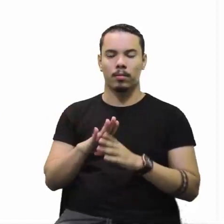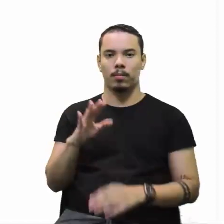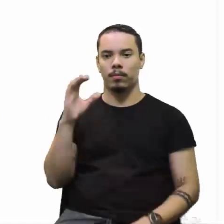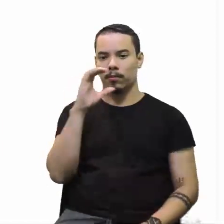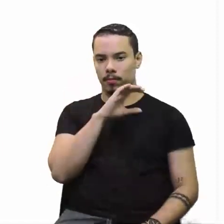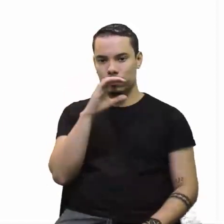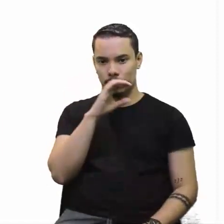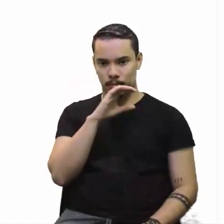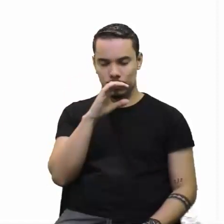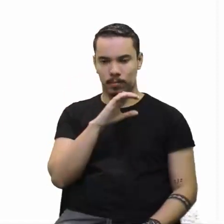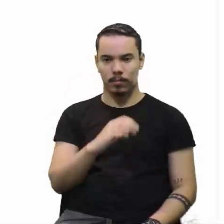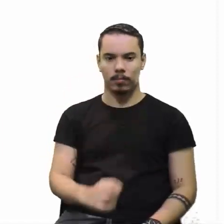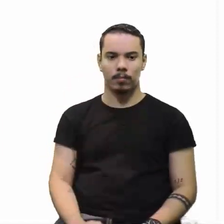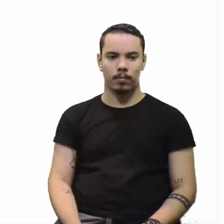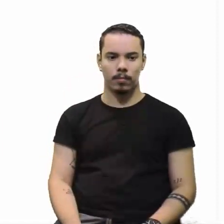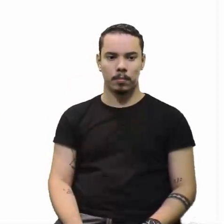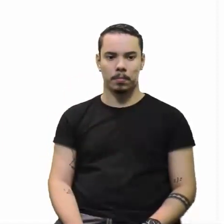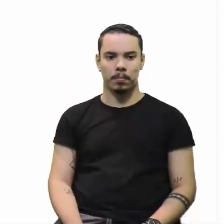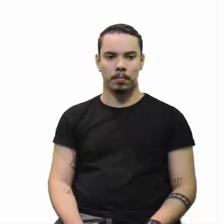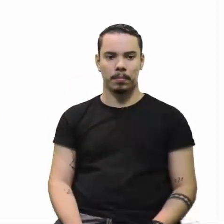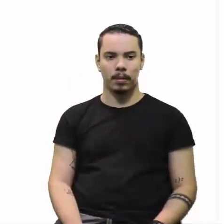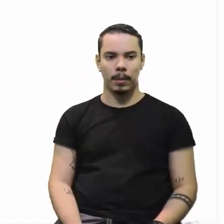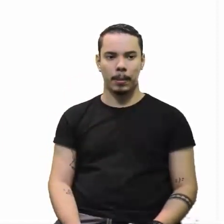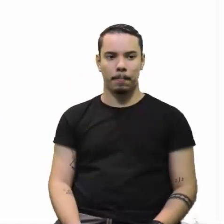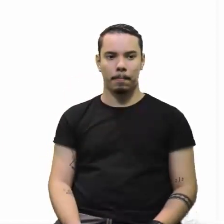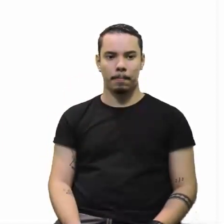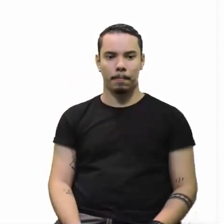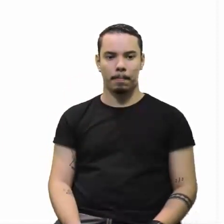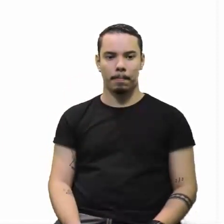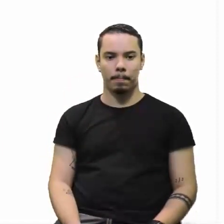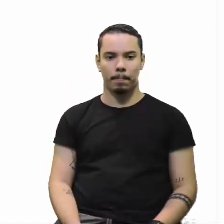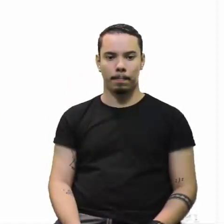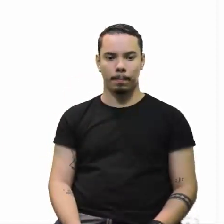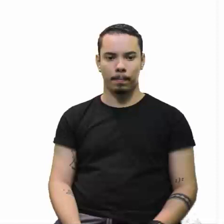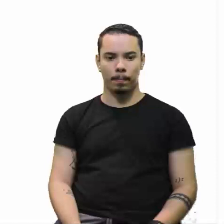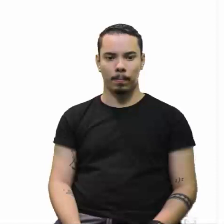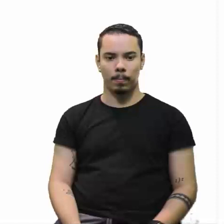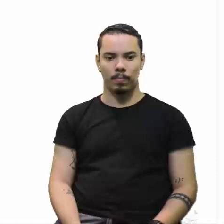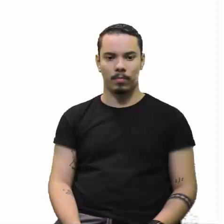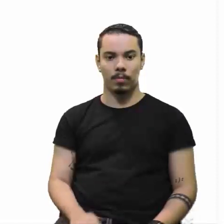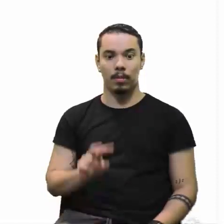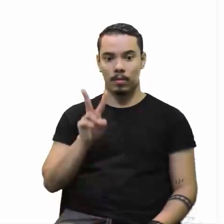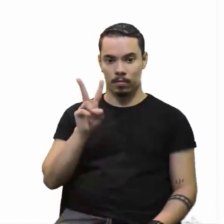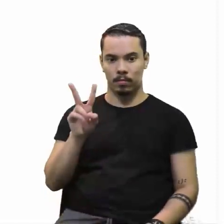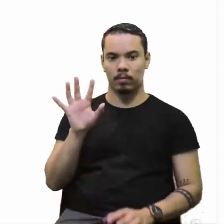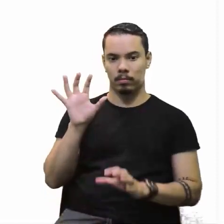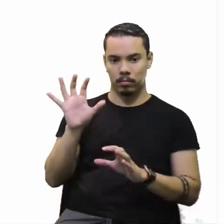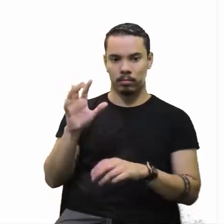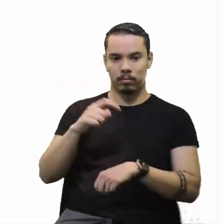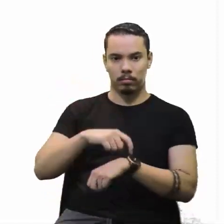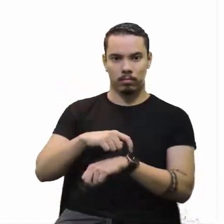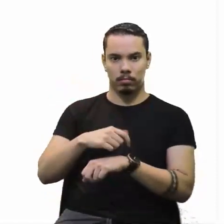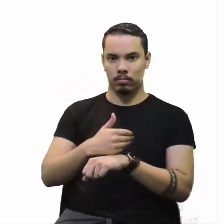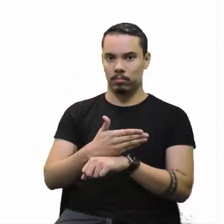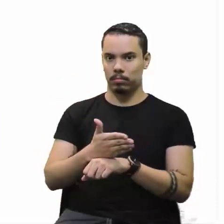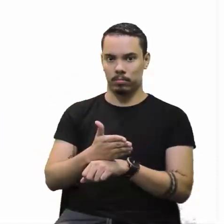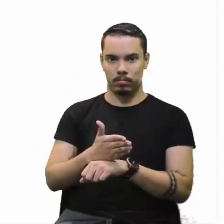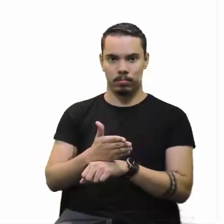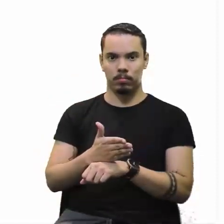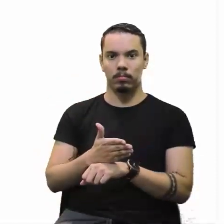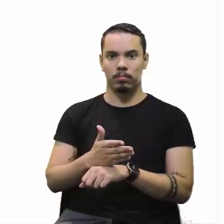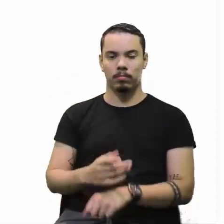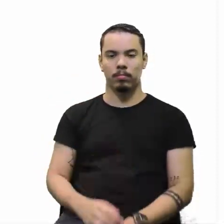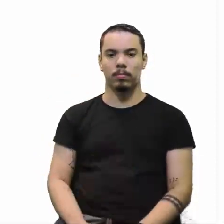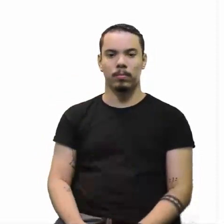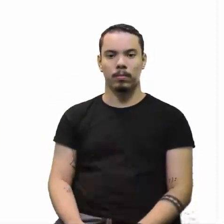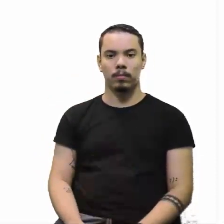é a distância pelo tempo. Lembrando que velocidade é a distância, né? Nós tínhamos distância e tempo. Não, vou colocar aqui o que